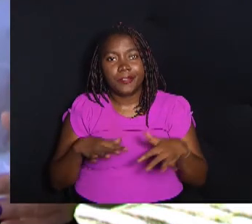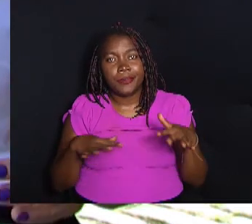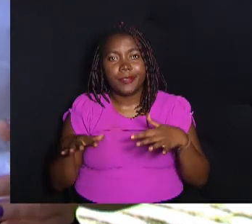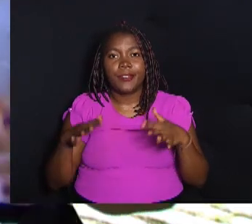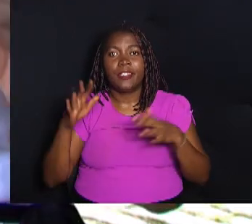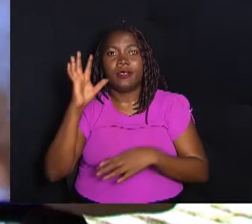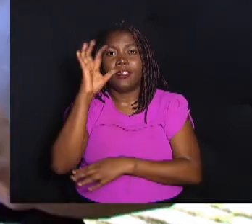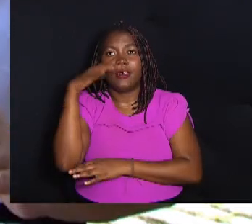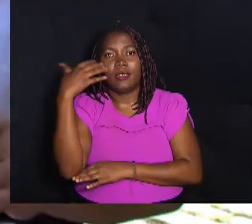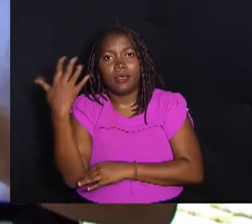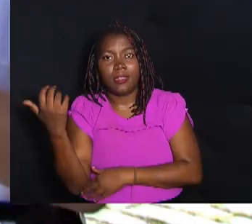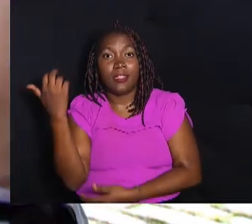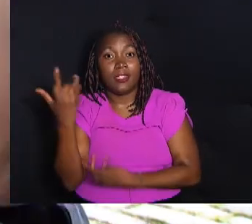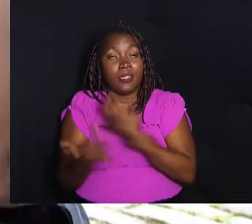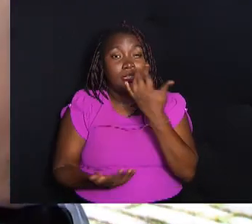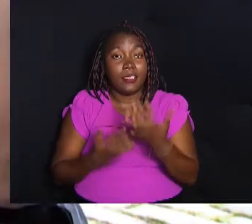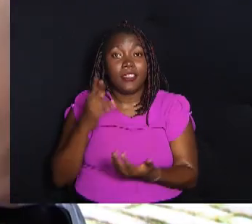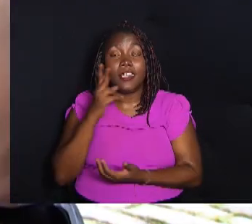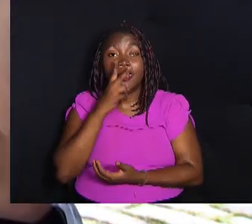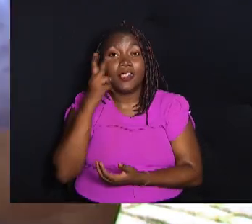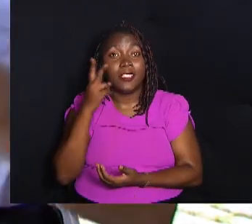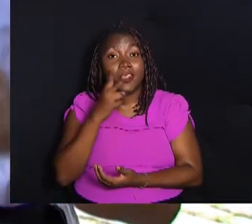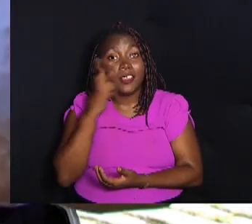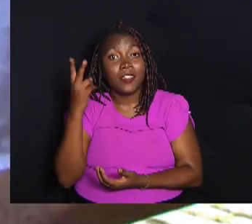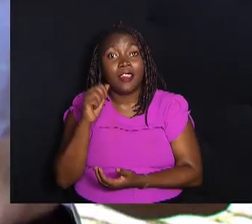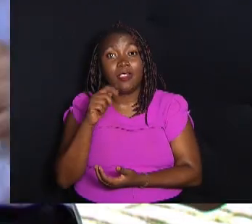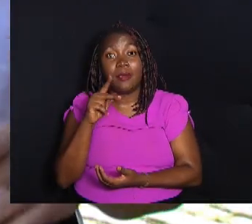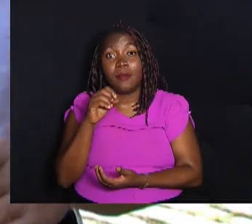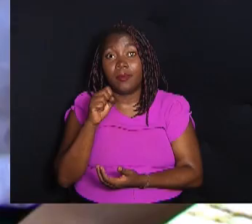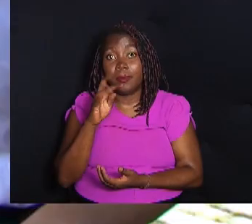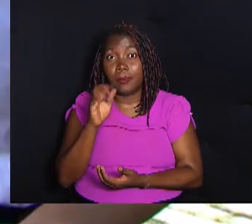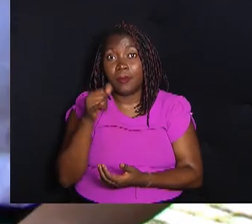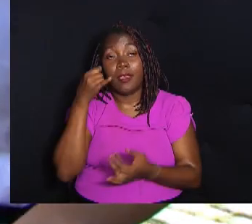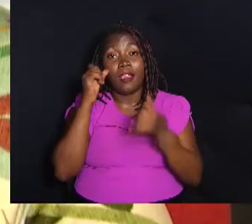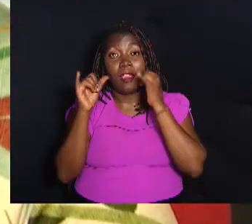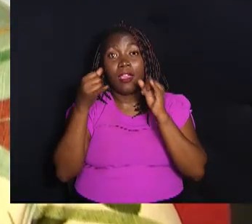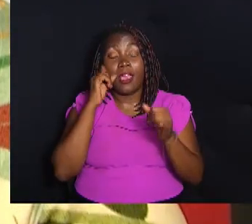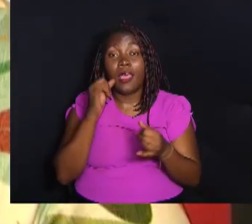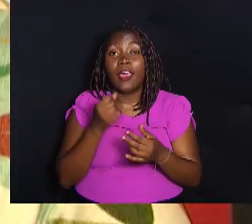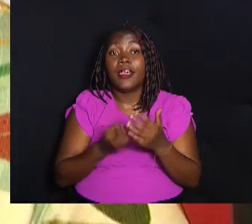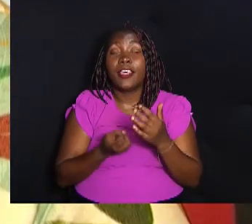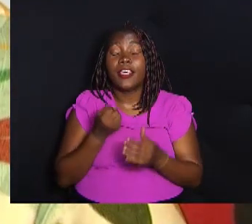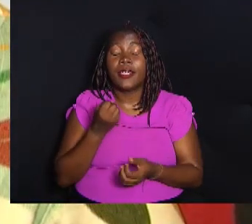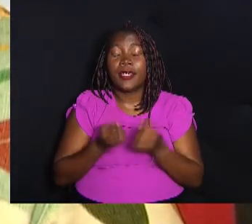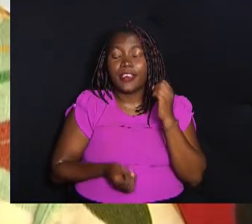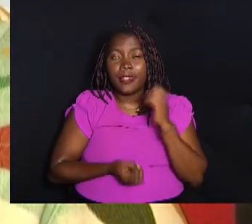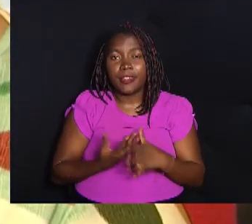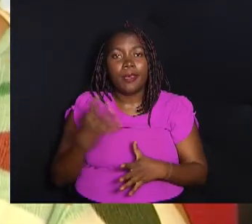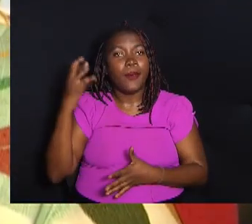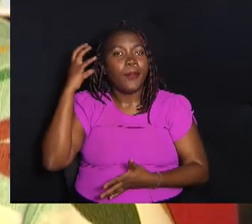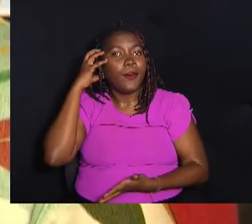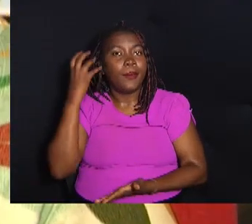vereadora apostou na prevenção junto à Defesa Civil com a criação de um podcast essa foi uma demanda que a Defesa